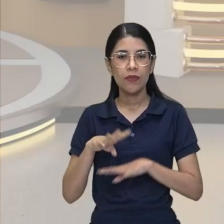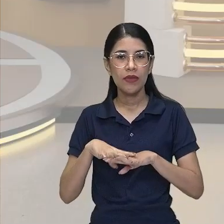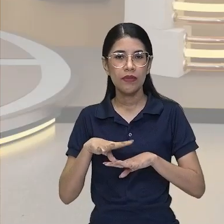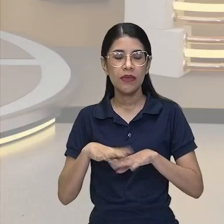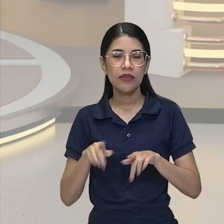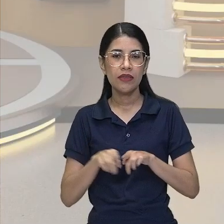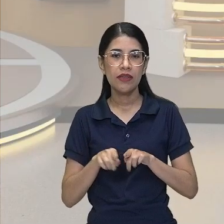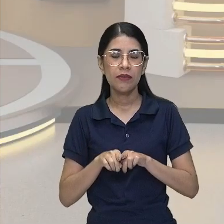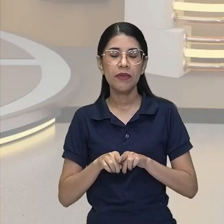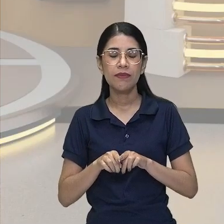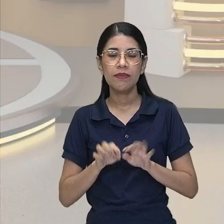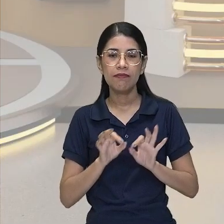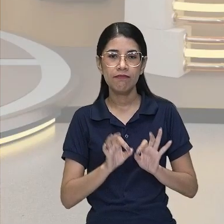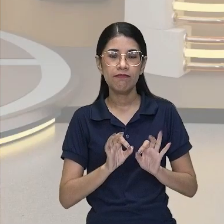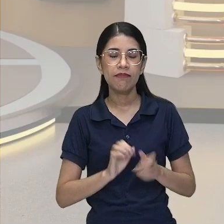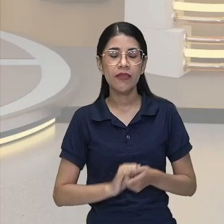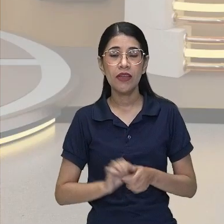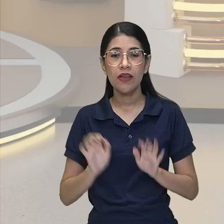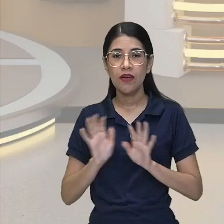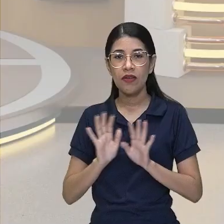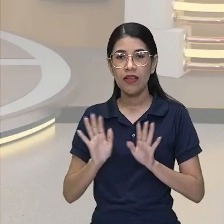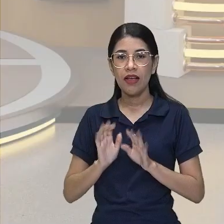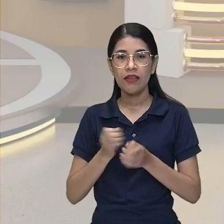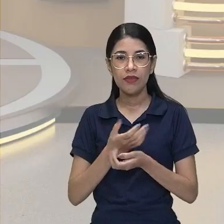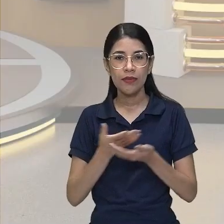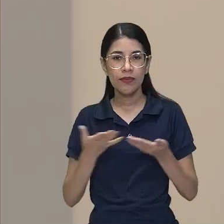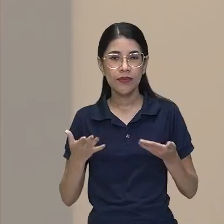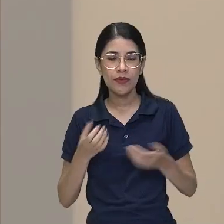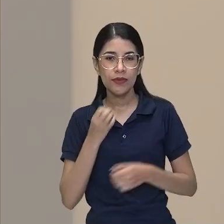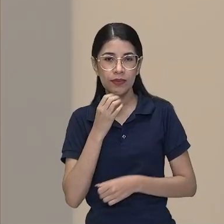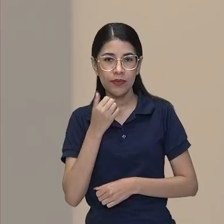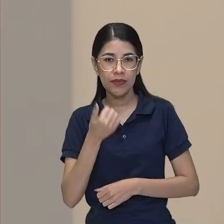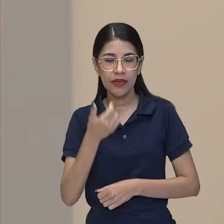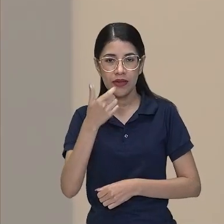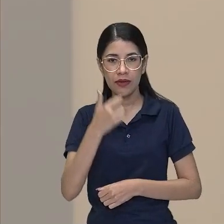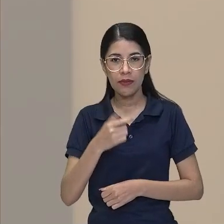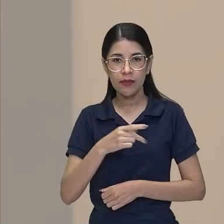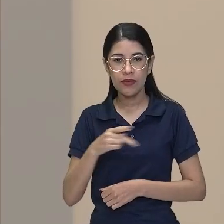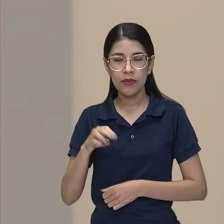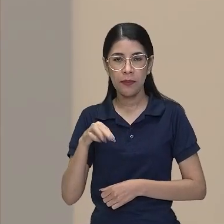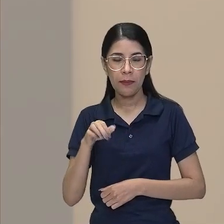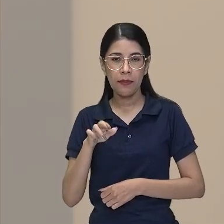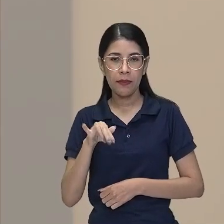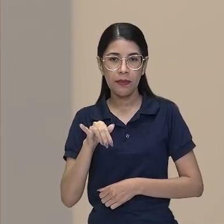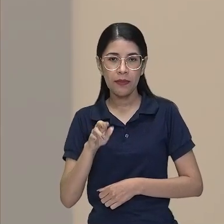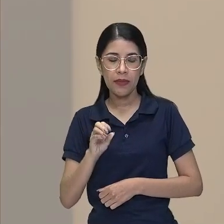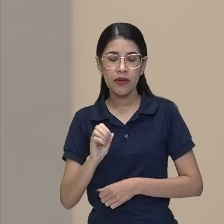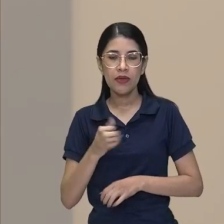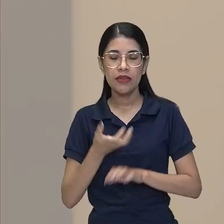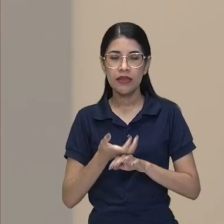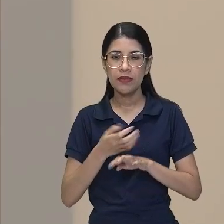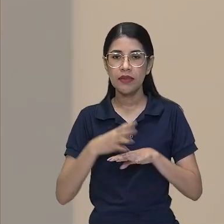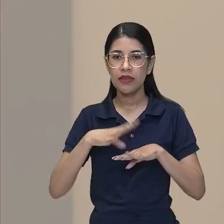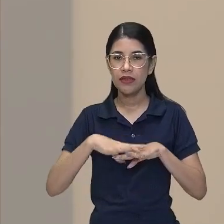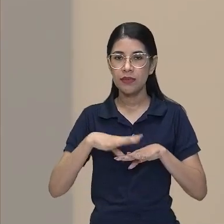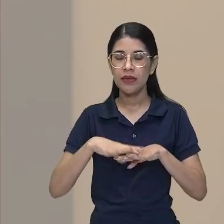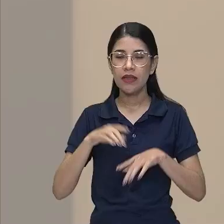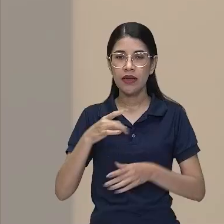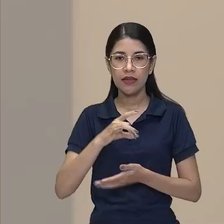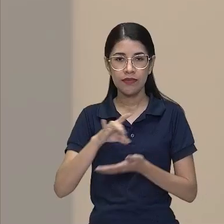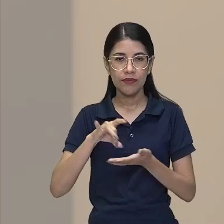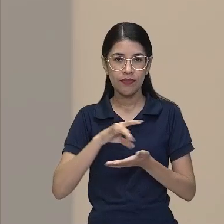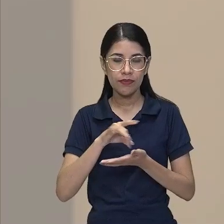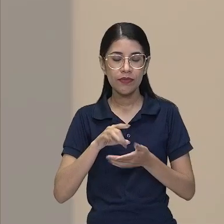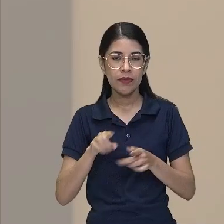Com certeza, Hilner. Olá, pessoal, tudo bem com vocês? Eu sou o professor Mário André, professor de Matemática também aqui no Centro de Mídias,